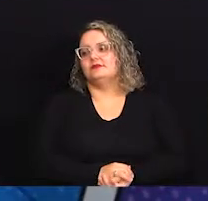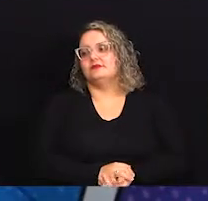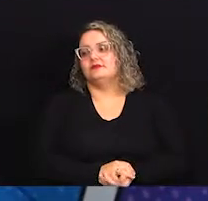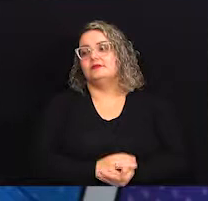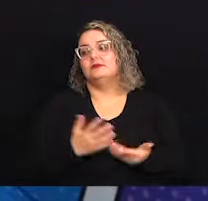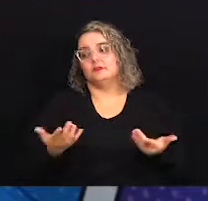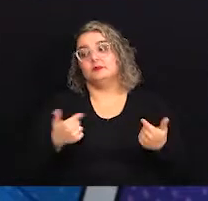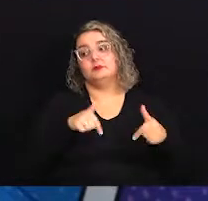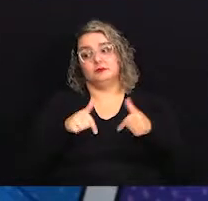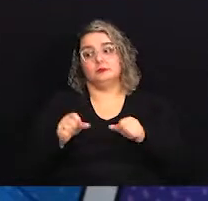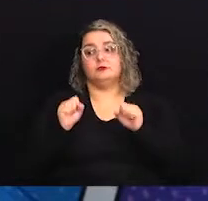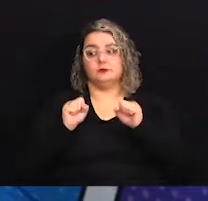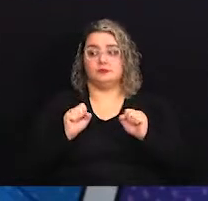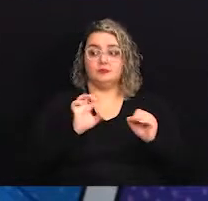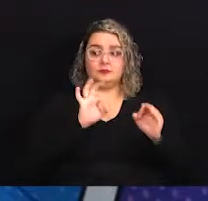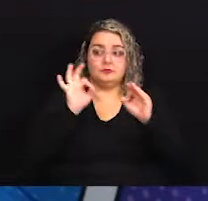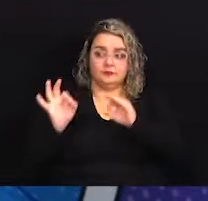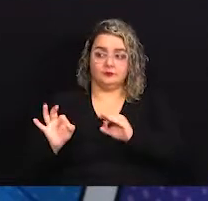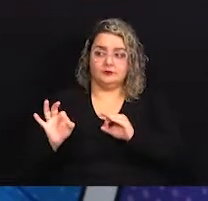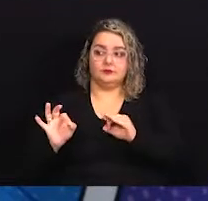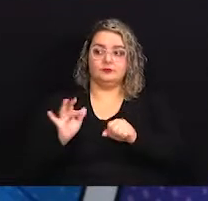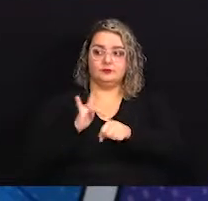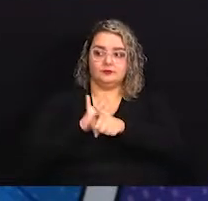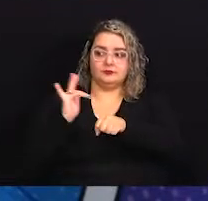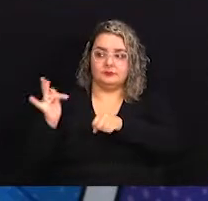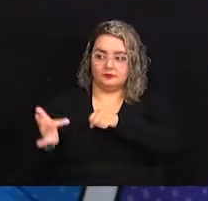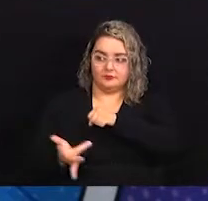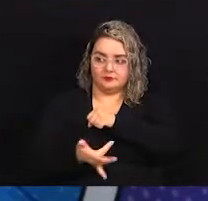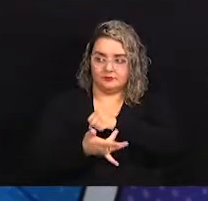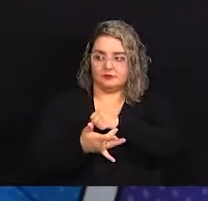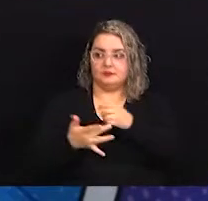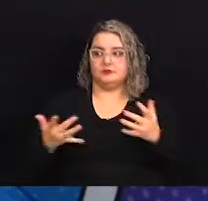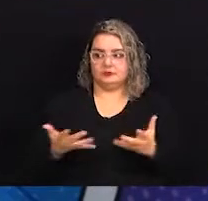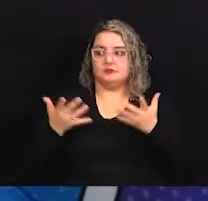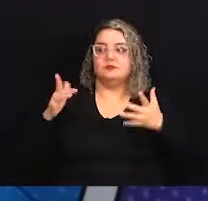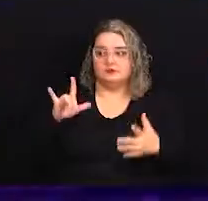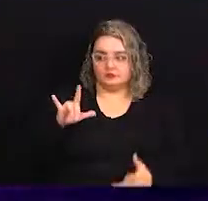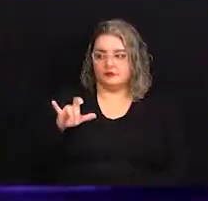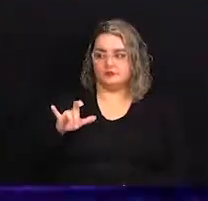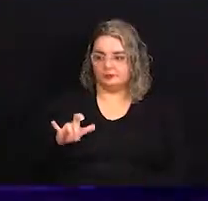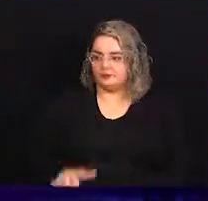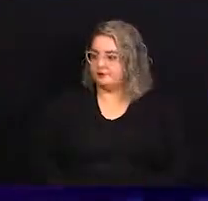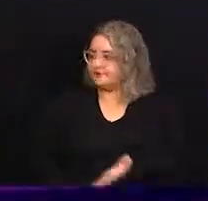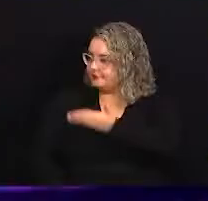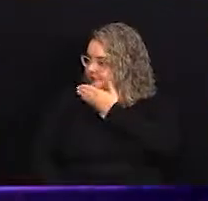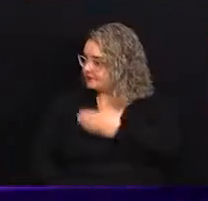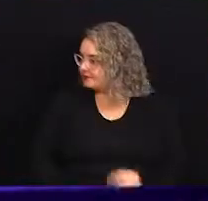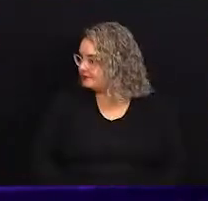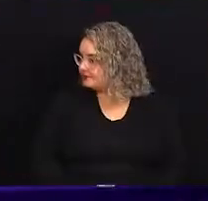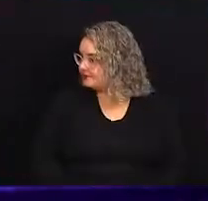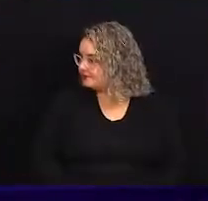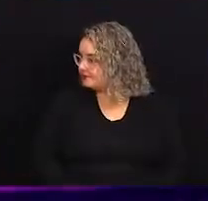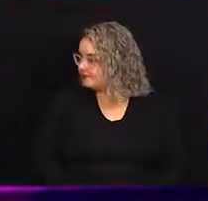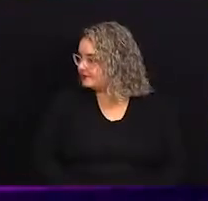Tá ótimo. Bom, meu trabalho vocês podem acompanhar pelas minhas redes. Eu alimento bastante no Instagram. Meu Instagram é